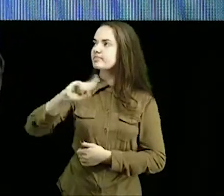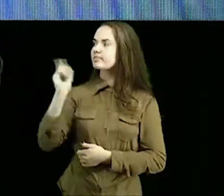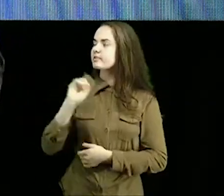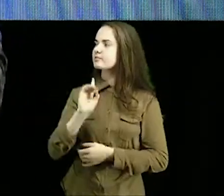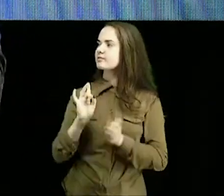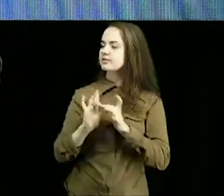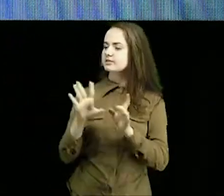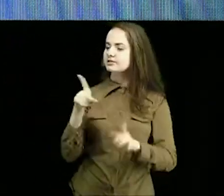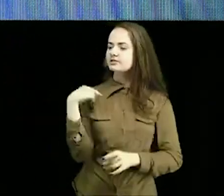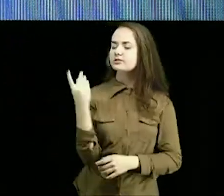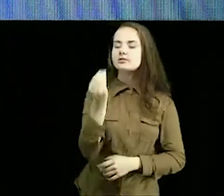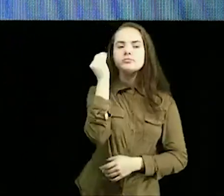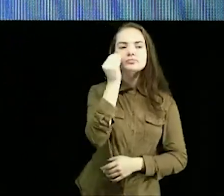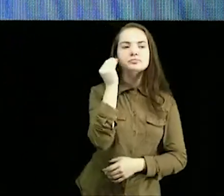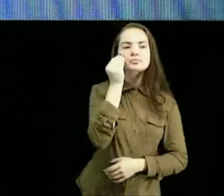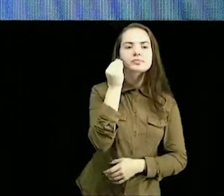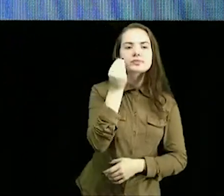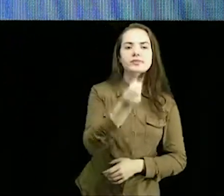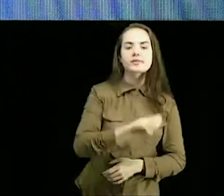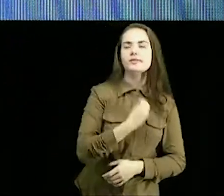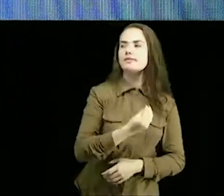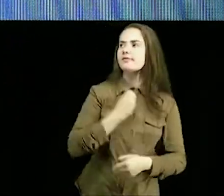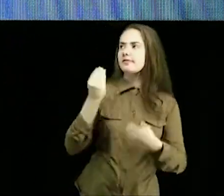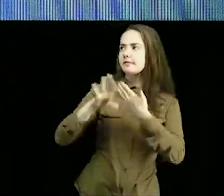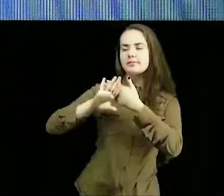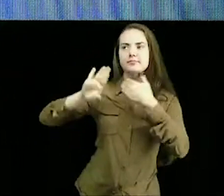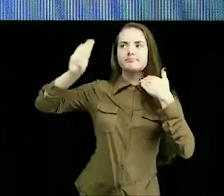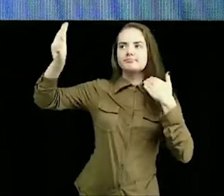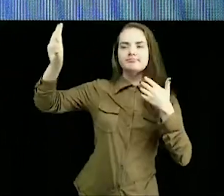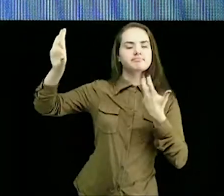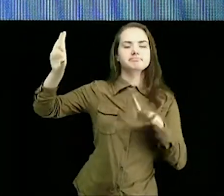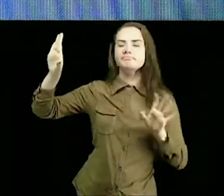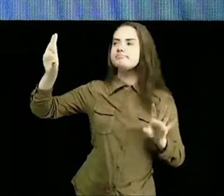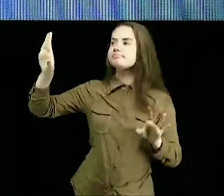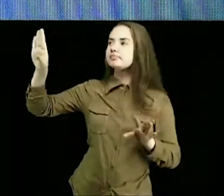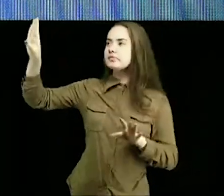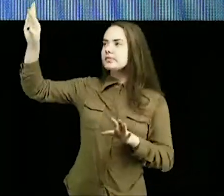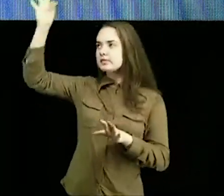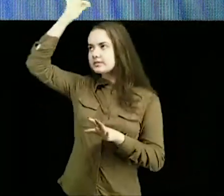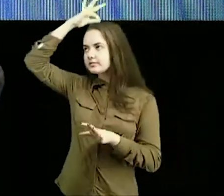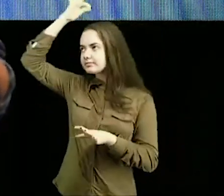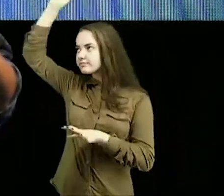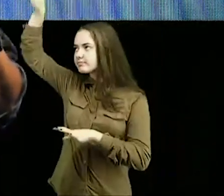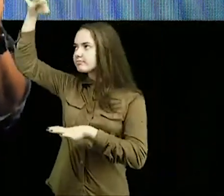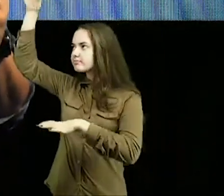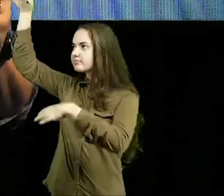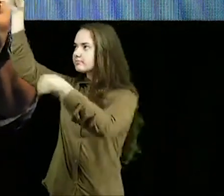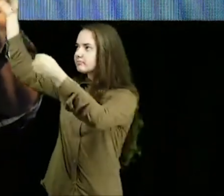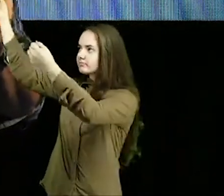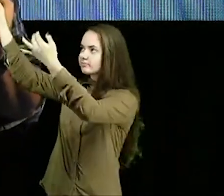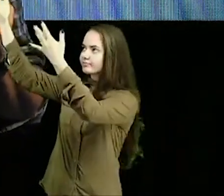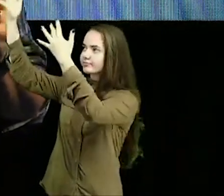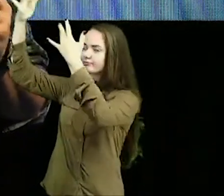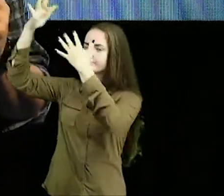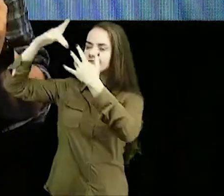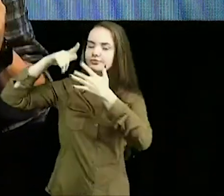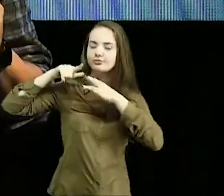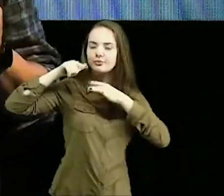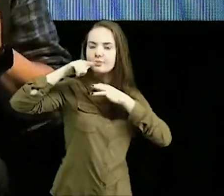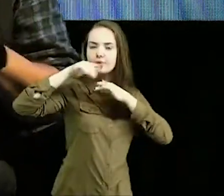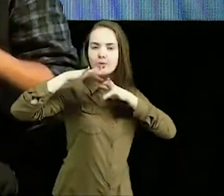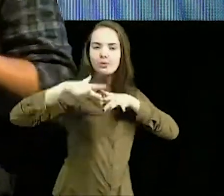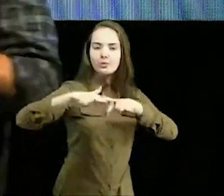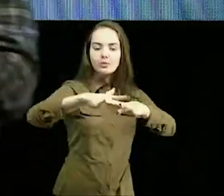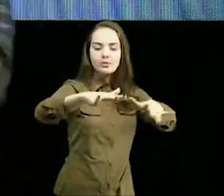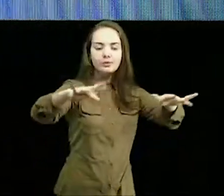viver, experimentar uma vida de sequidão longe do Senhor, mas derrama sobre nós das tuas águas essa noite em nome